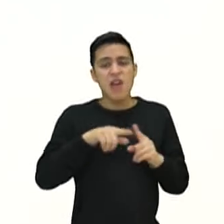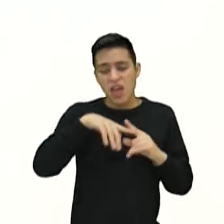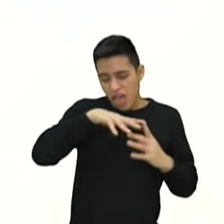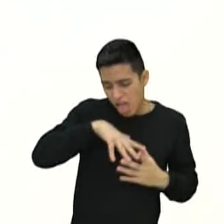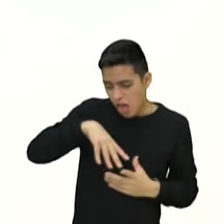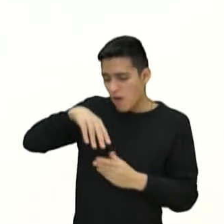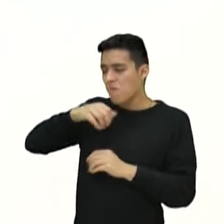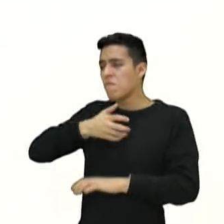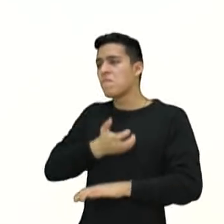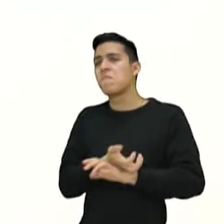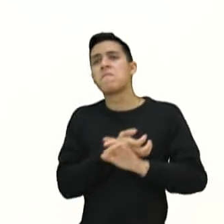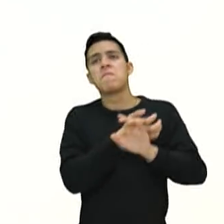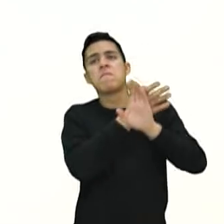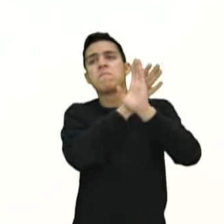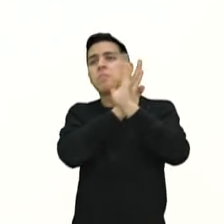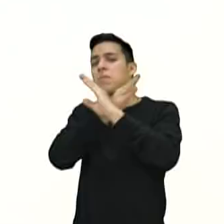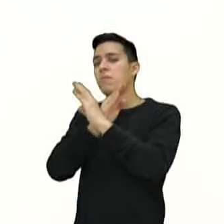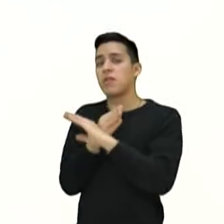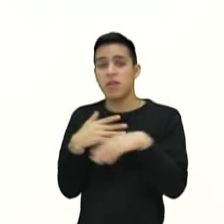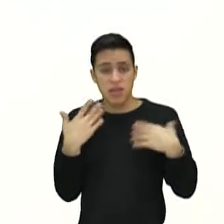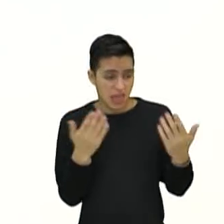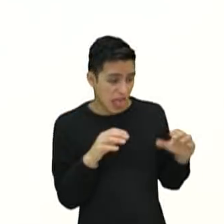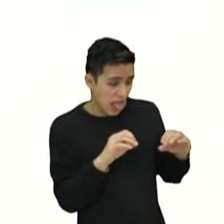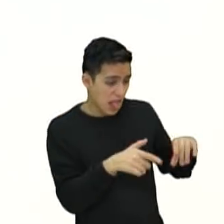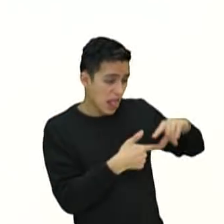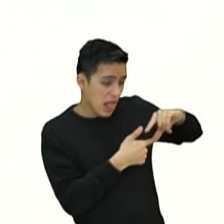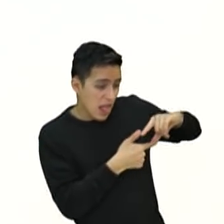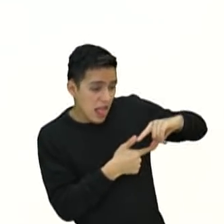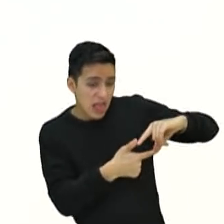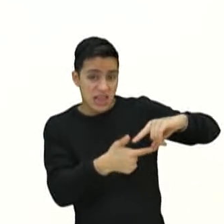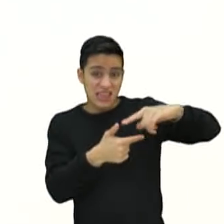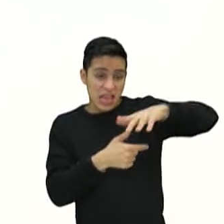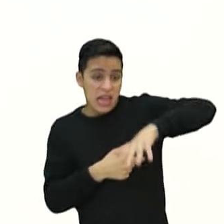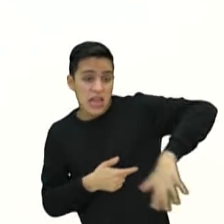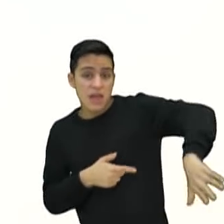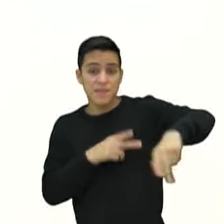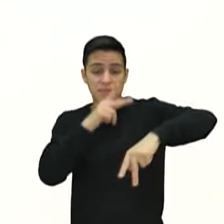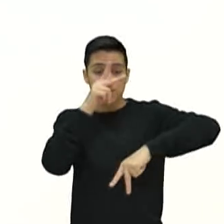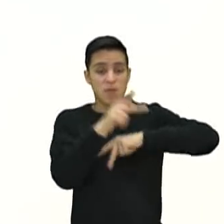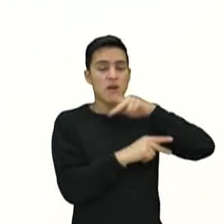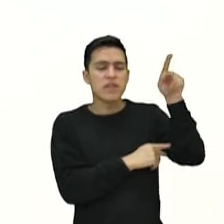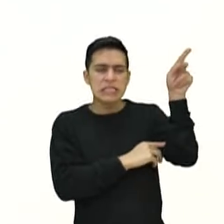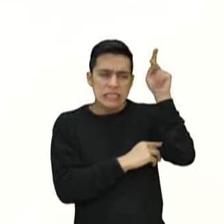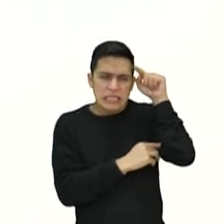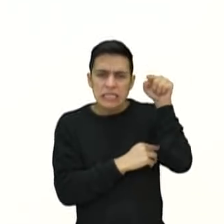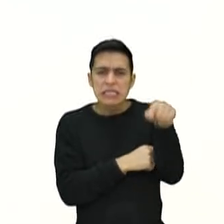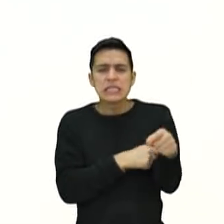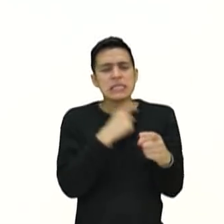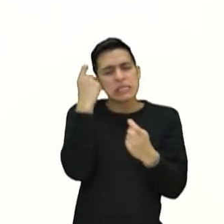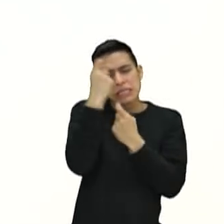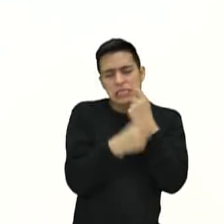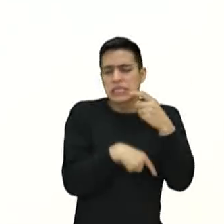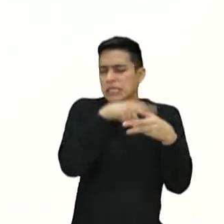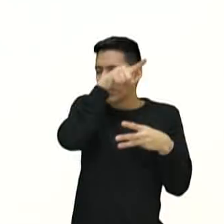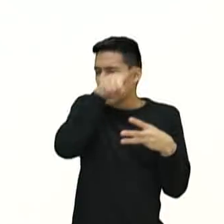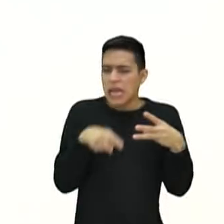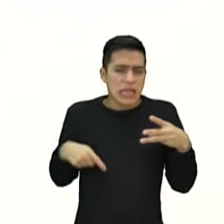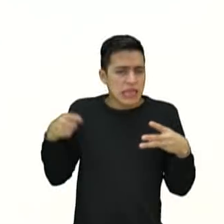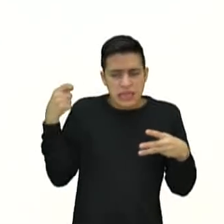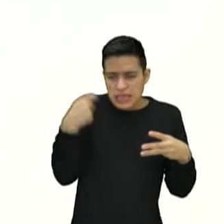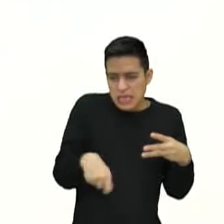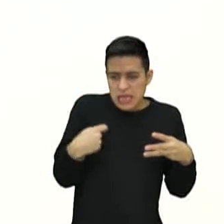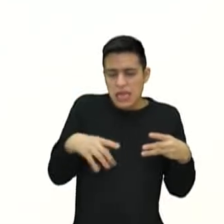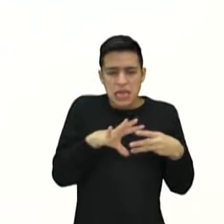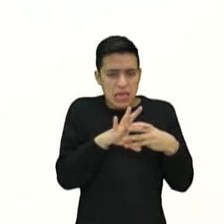da existência. A educação tradicional entre os povos indígenas se preocupa com esta tríplice necessidade,